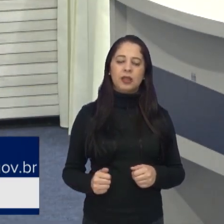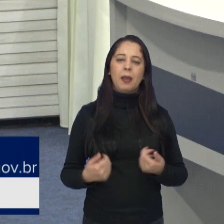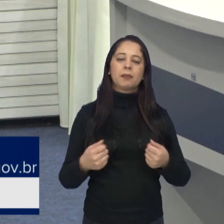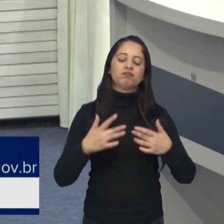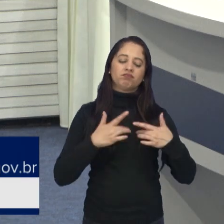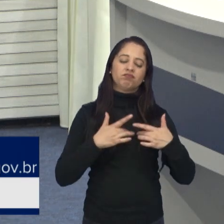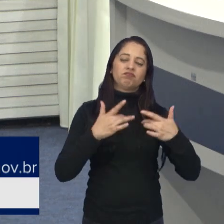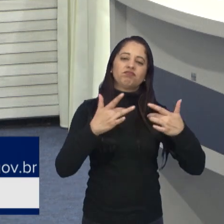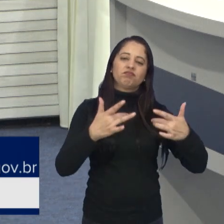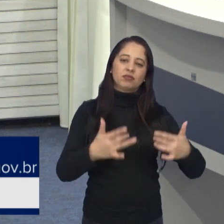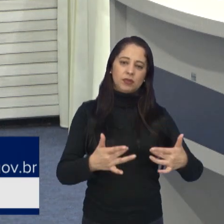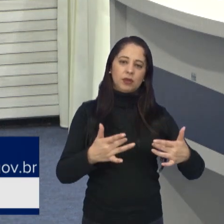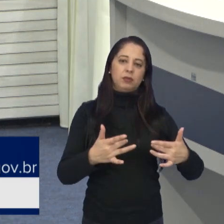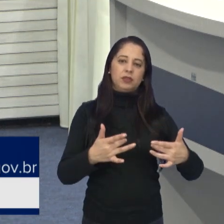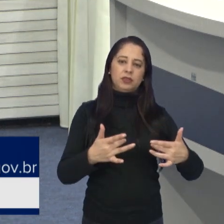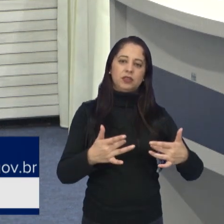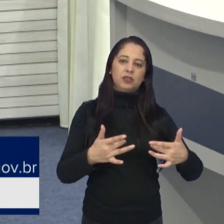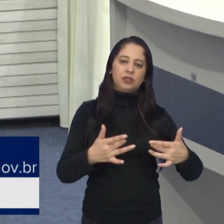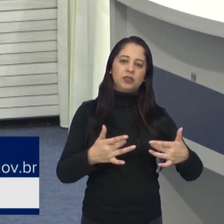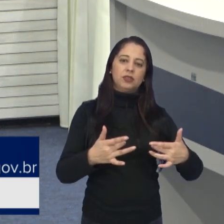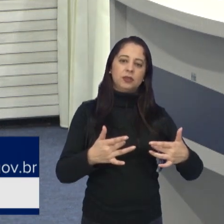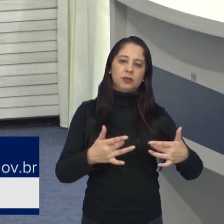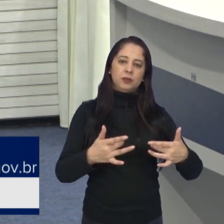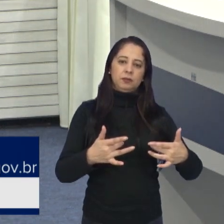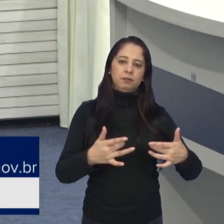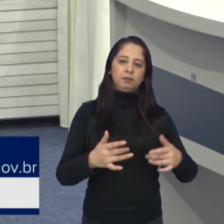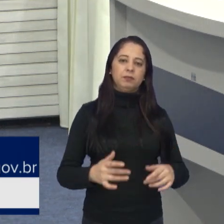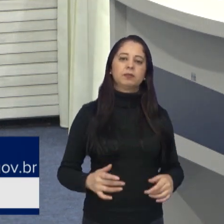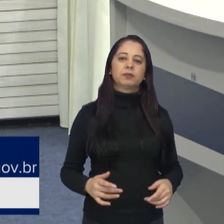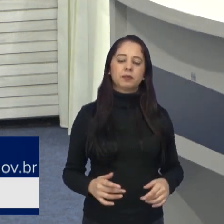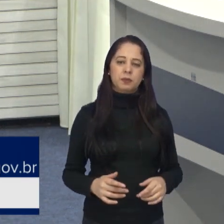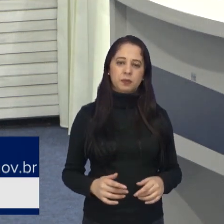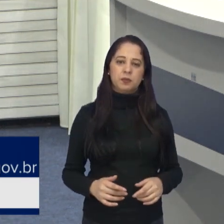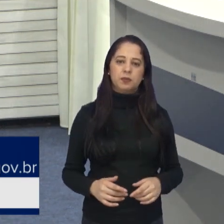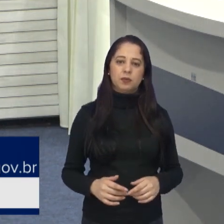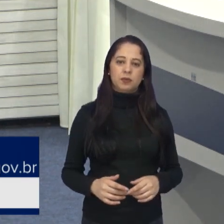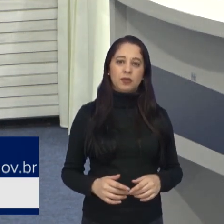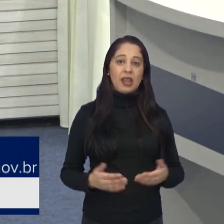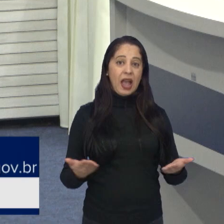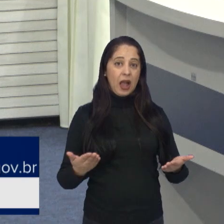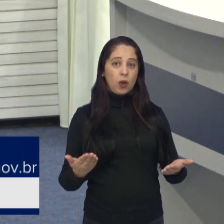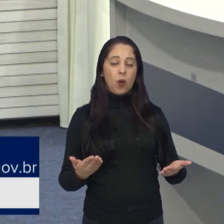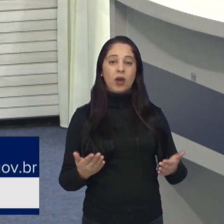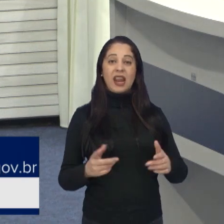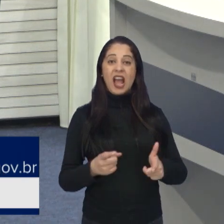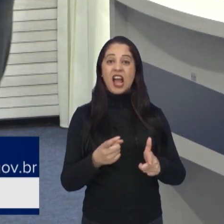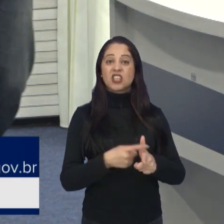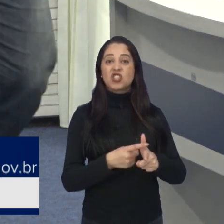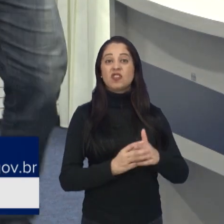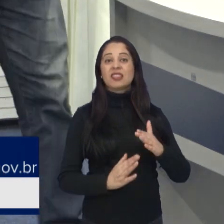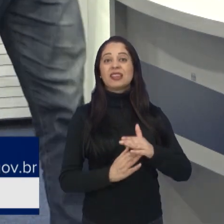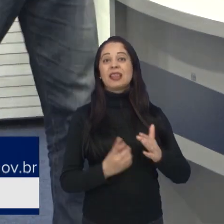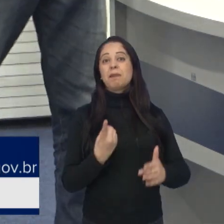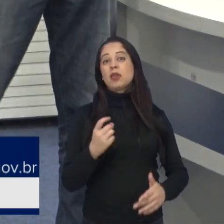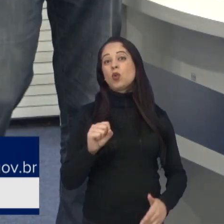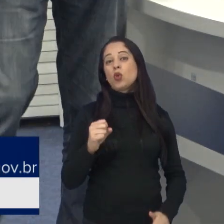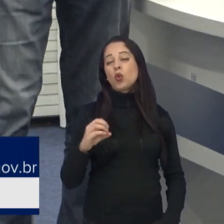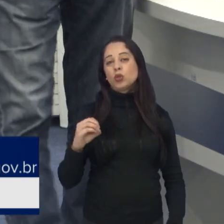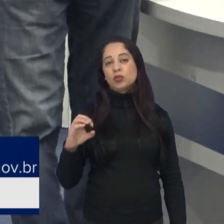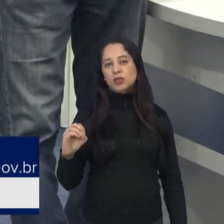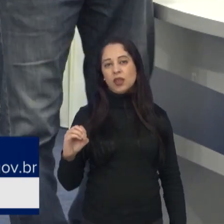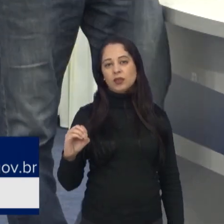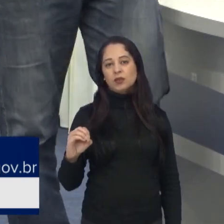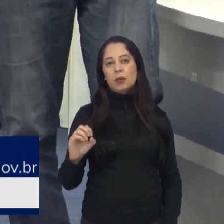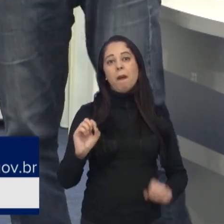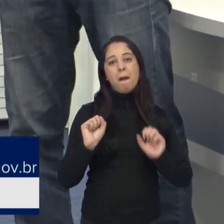compaixão das pessoas que estão devendo. Está limitando em R$ 1.800, mas poderia ser até mais, dependendo do